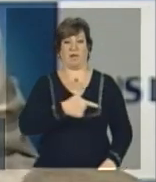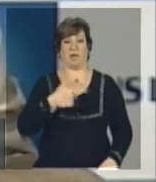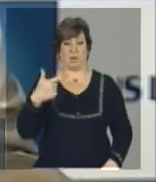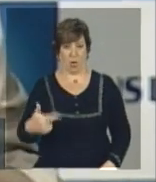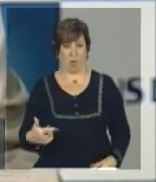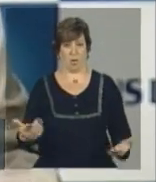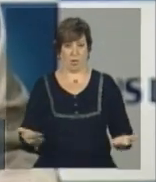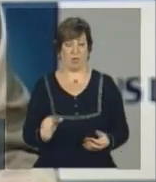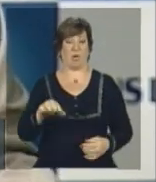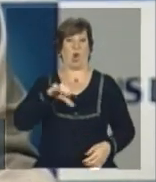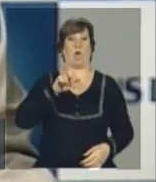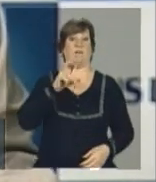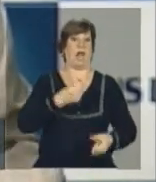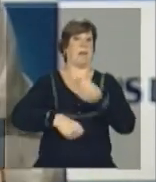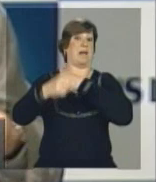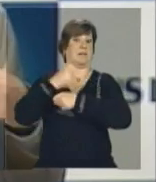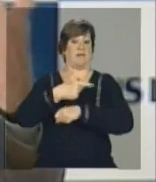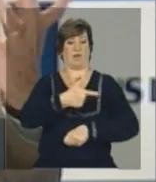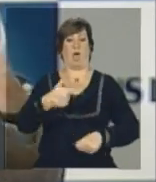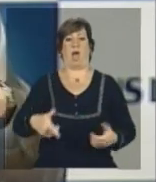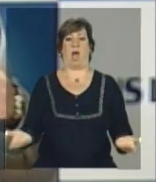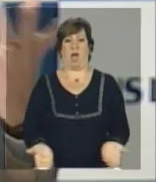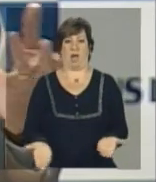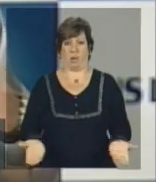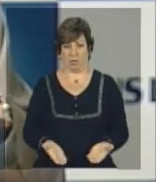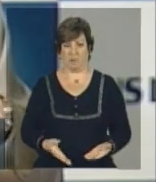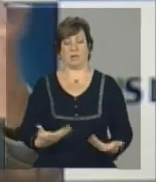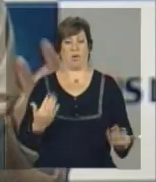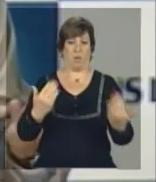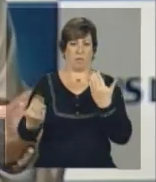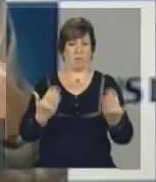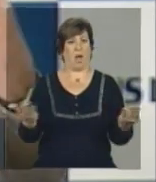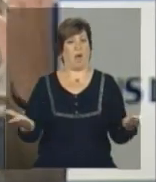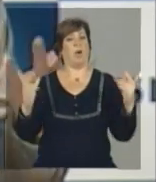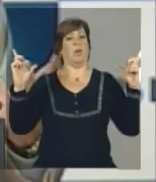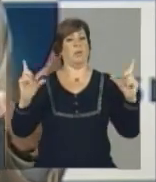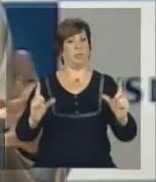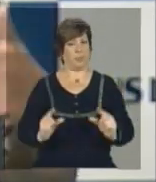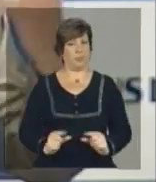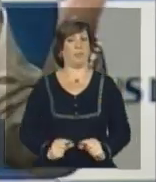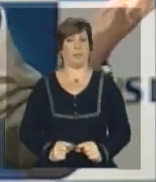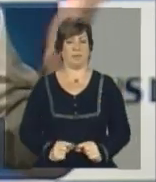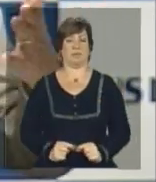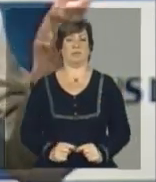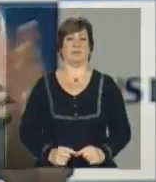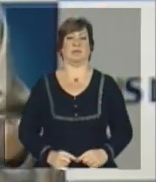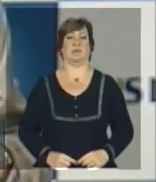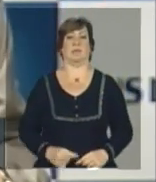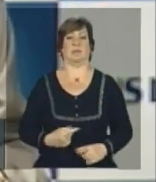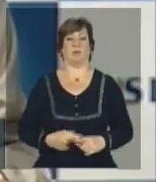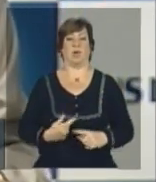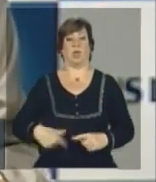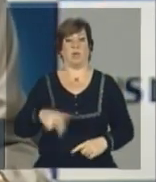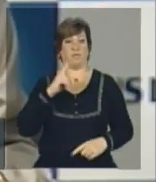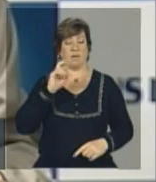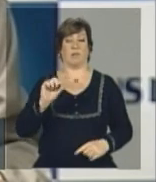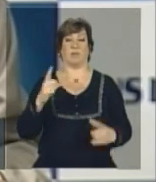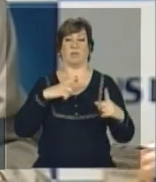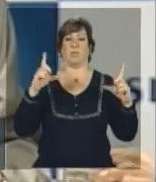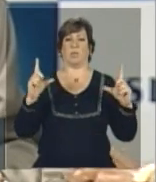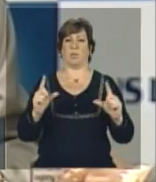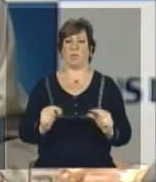ano passado. Em termos de incidência, né, quando a gente relaciona os casos com a população, né, a gente vê também